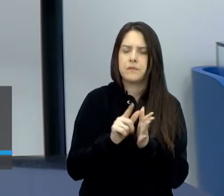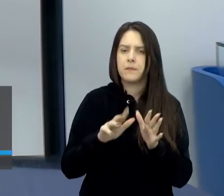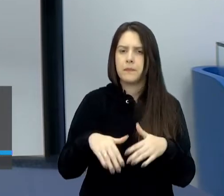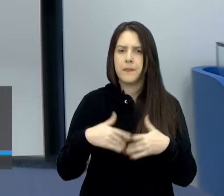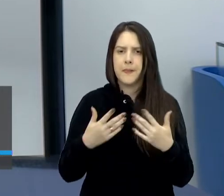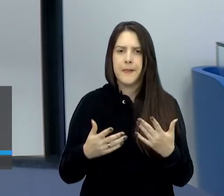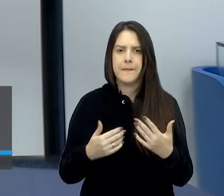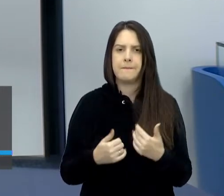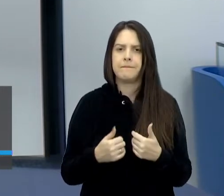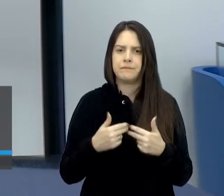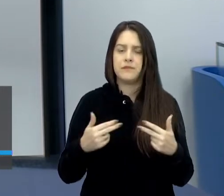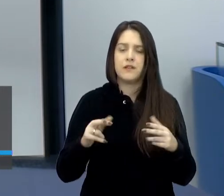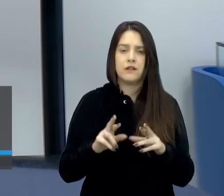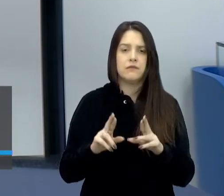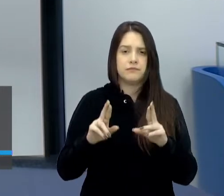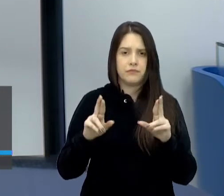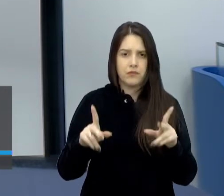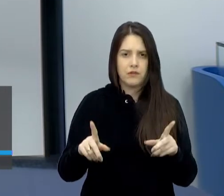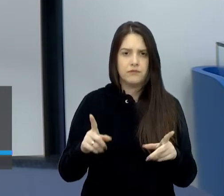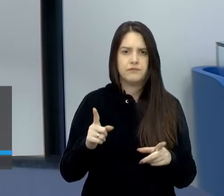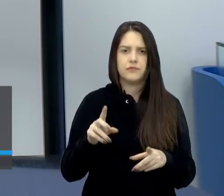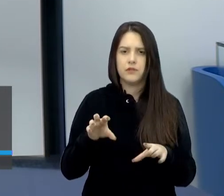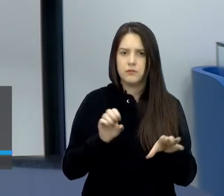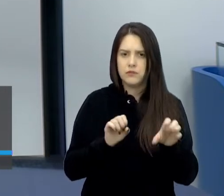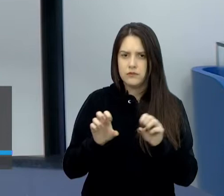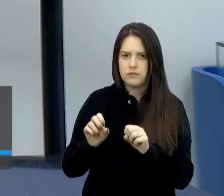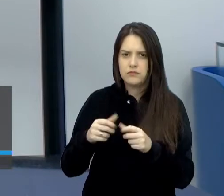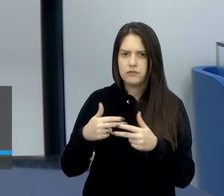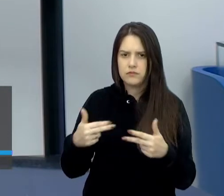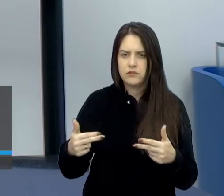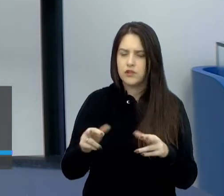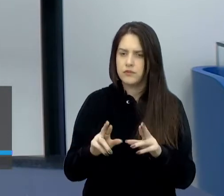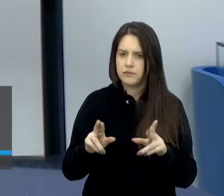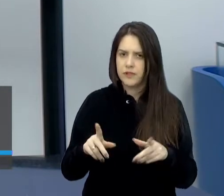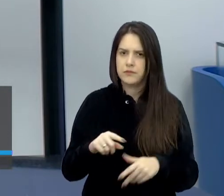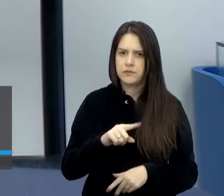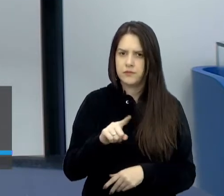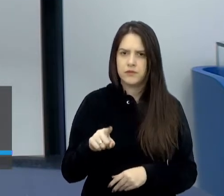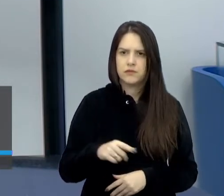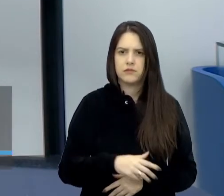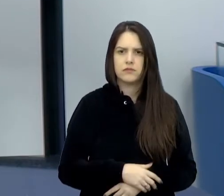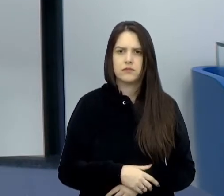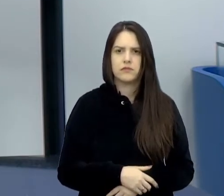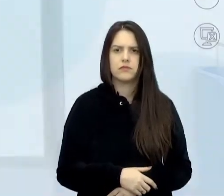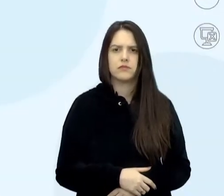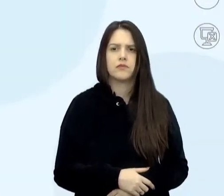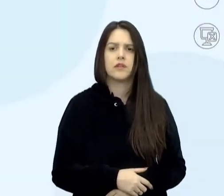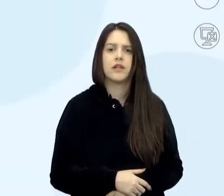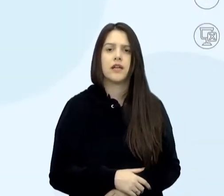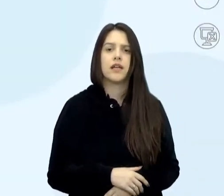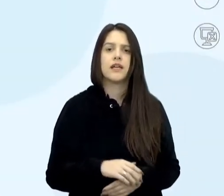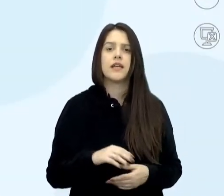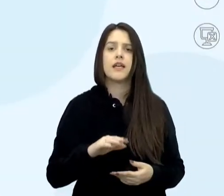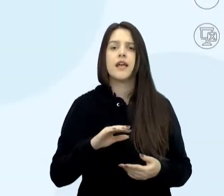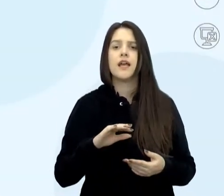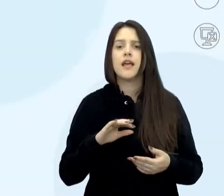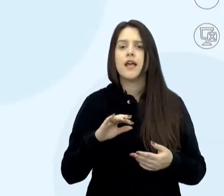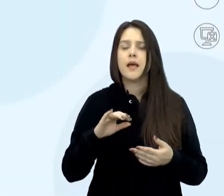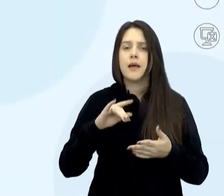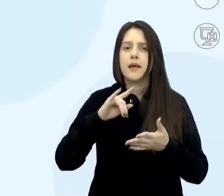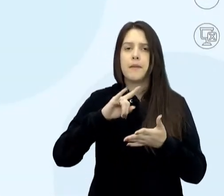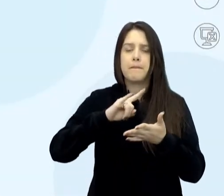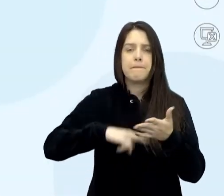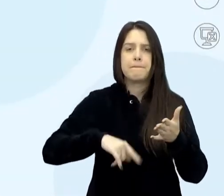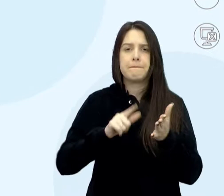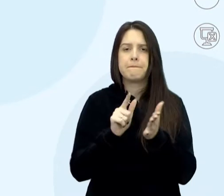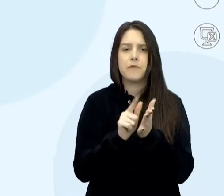boleto, há diferenças, então eu vou mostrar aí a diferença para vocês. Então vamos lá. Interpretando o boleto é o nome da aula,